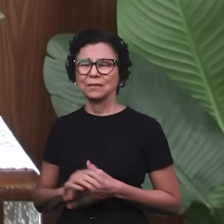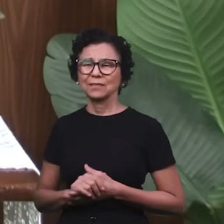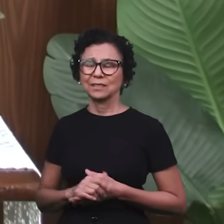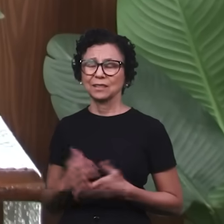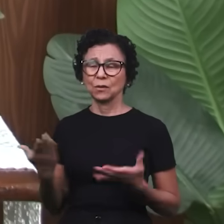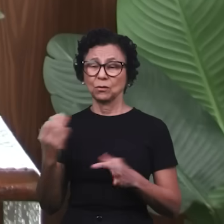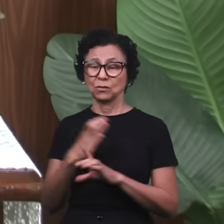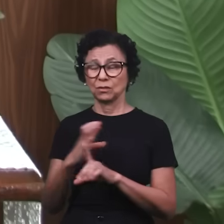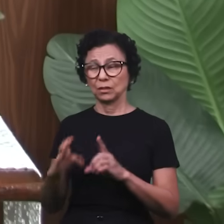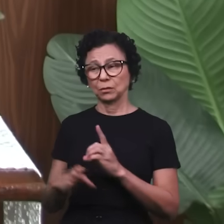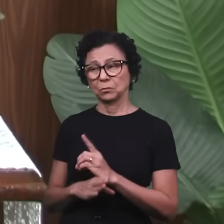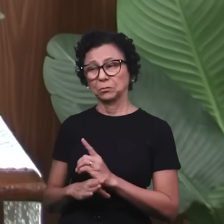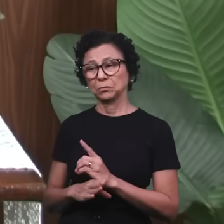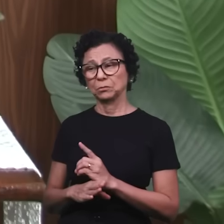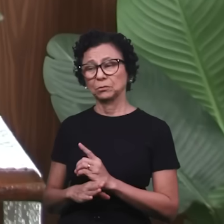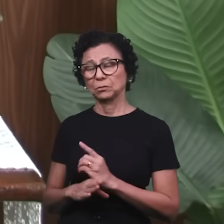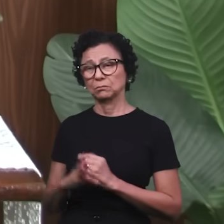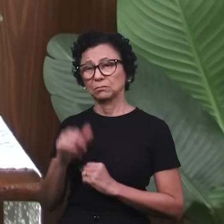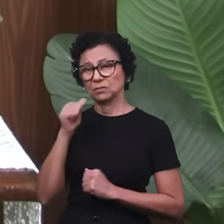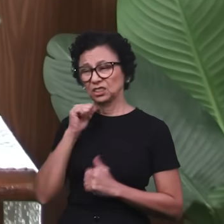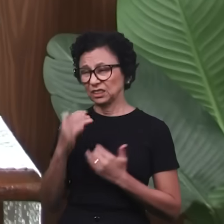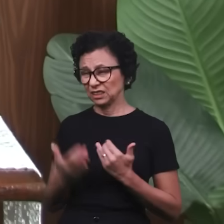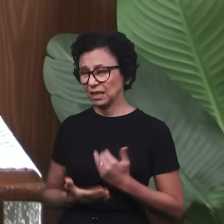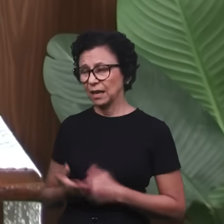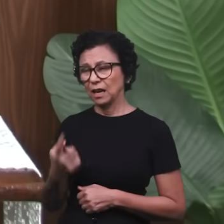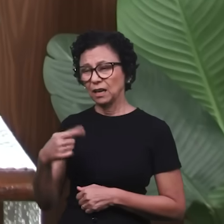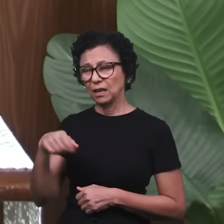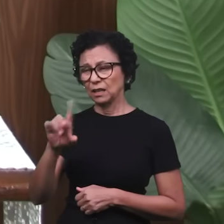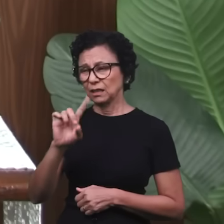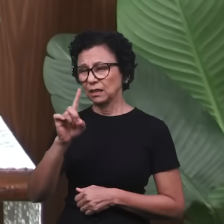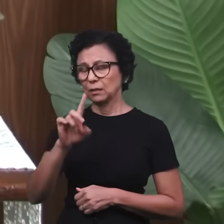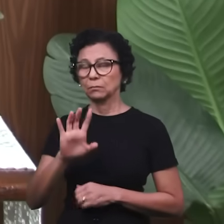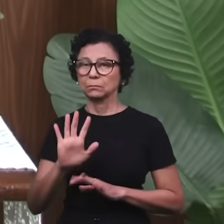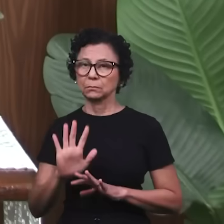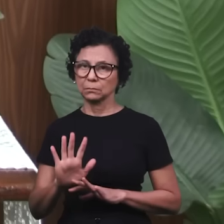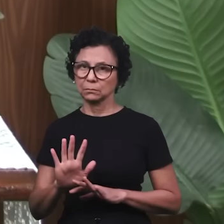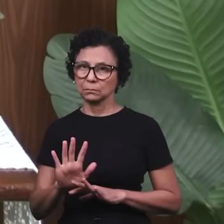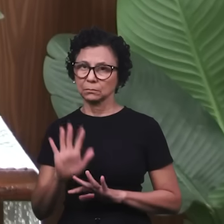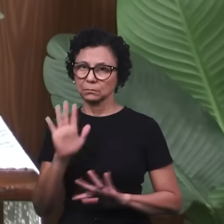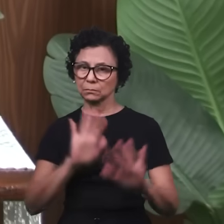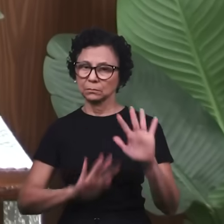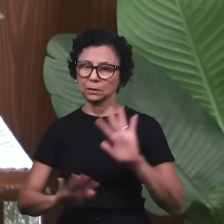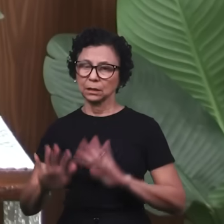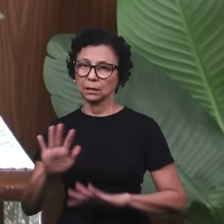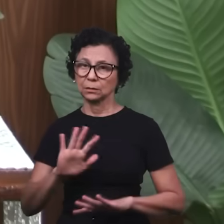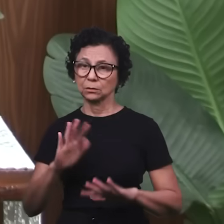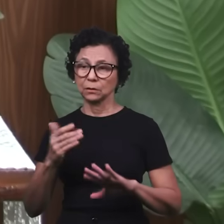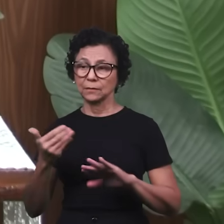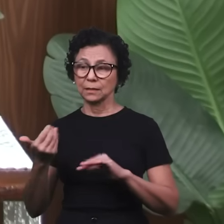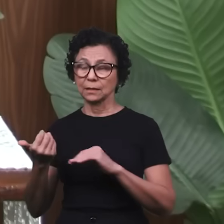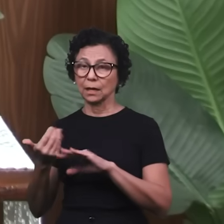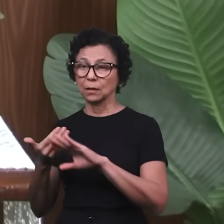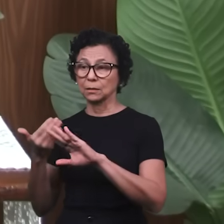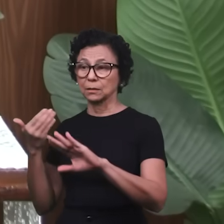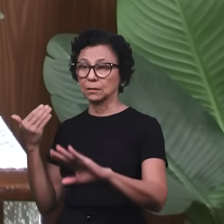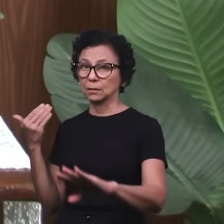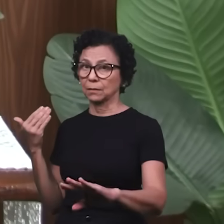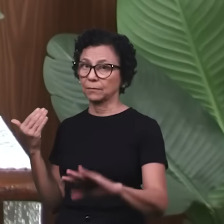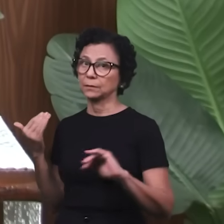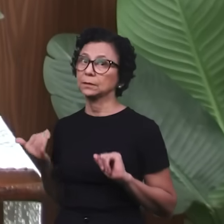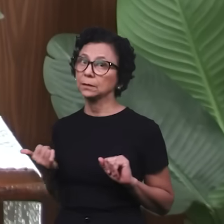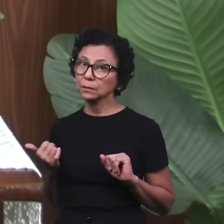E isso é um sinal de que nós estamos nos distanciando do corpo, nós estamos nos distanciando do Pentecostes e por